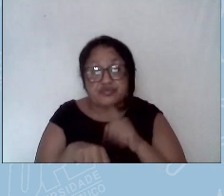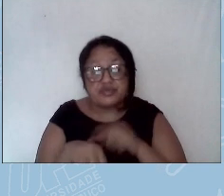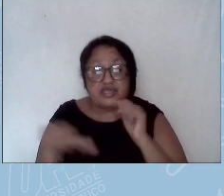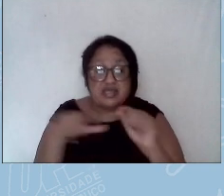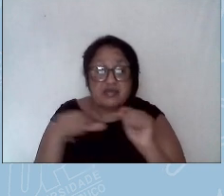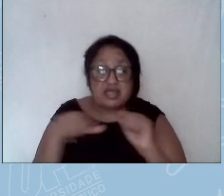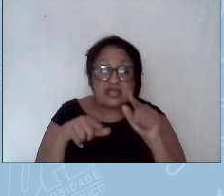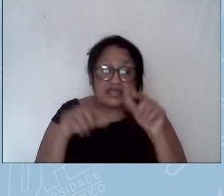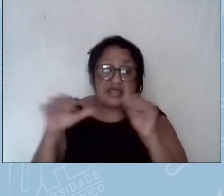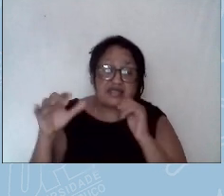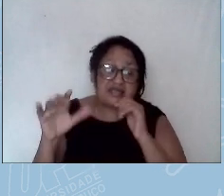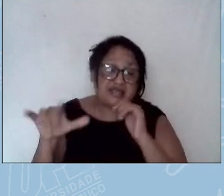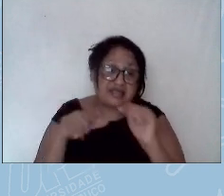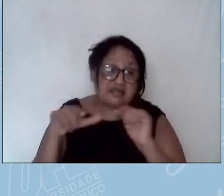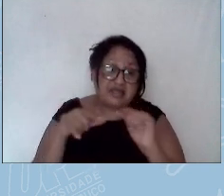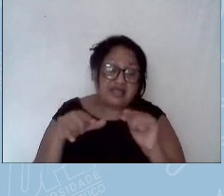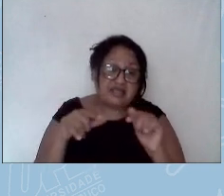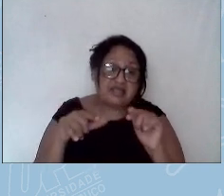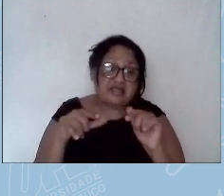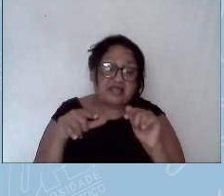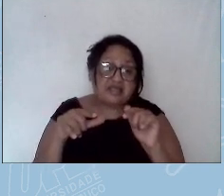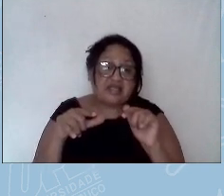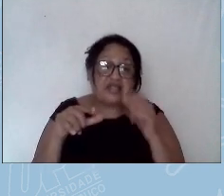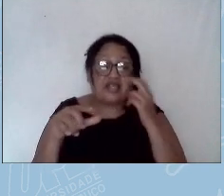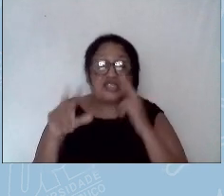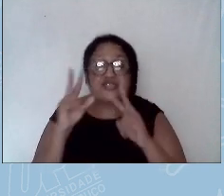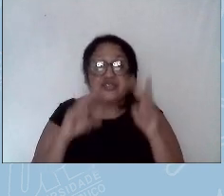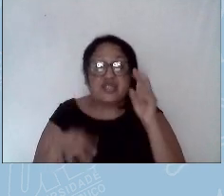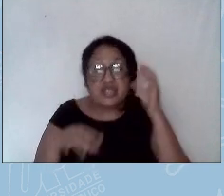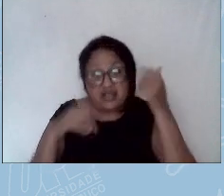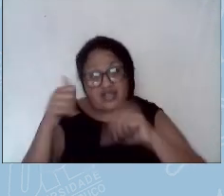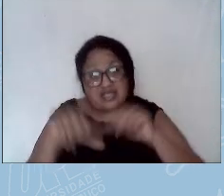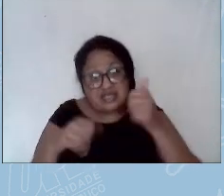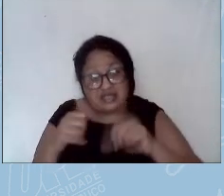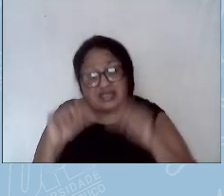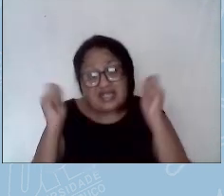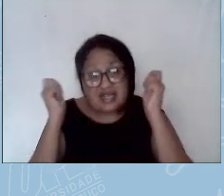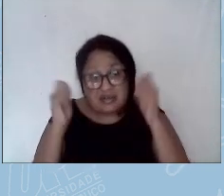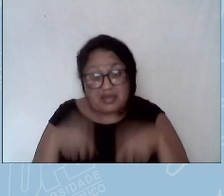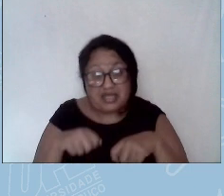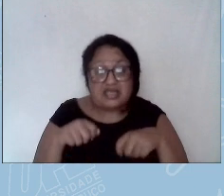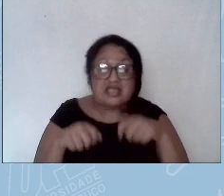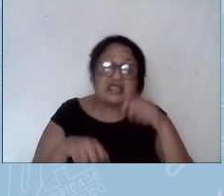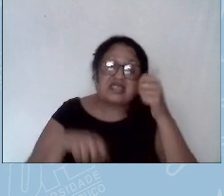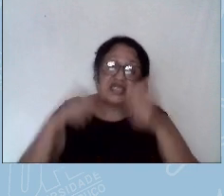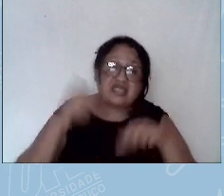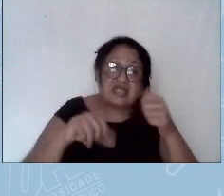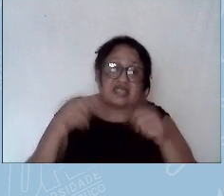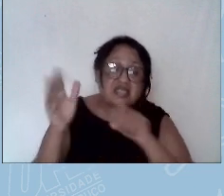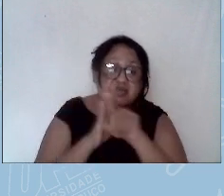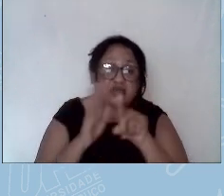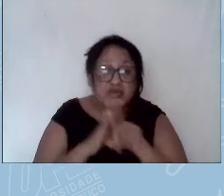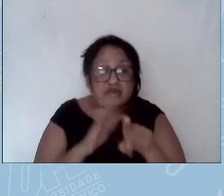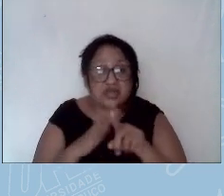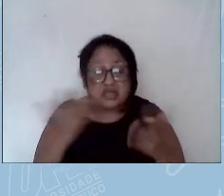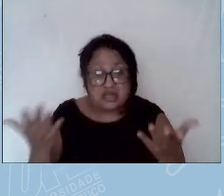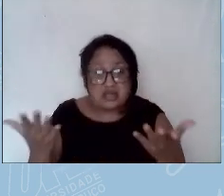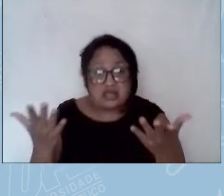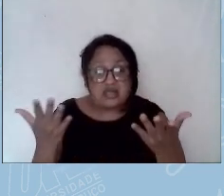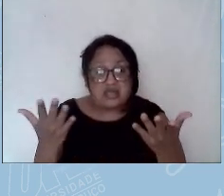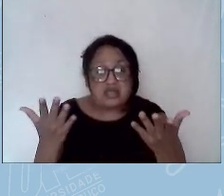essa habilidade algébrica do estudante verificando verificando ele era capaz de analisar as alternativas e tomar